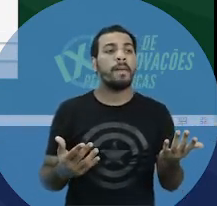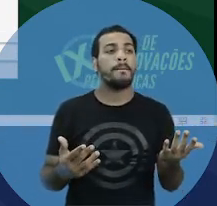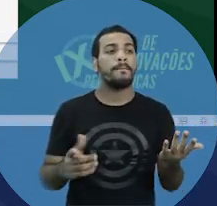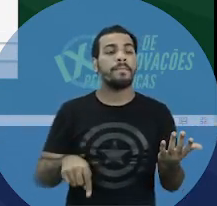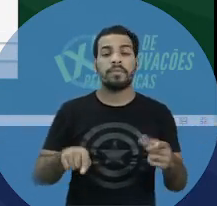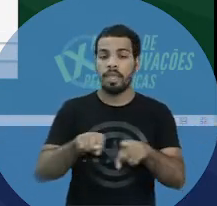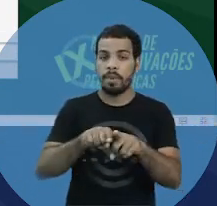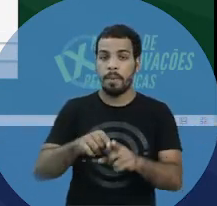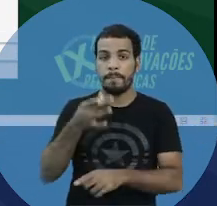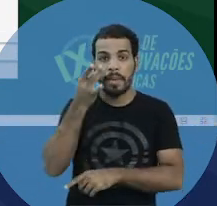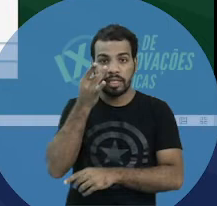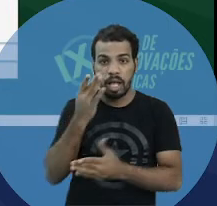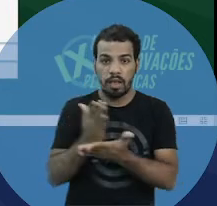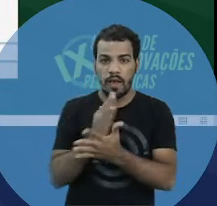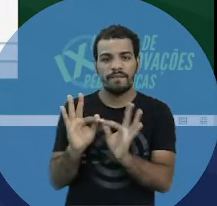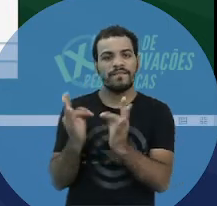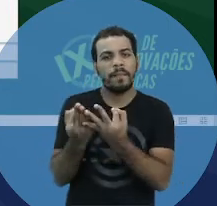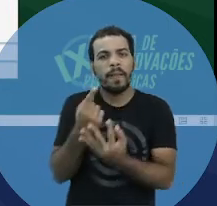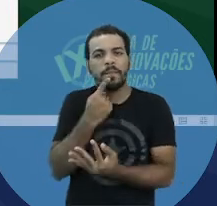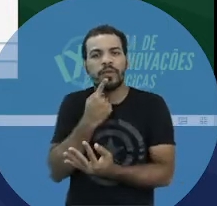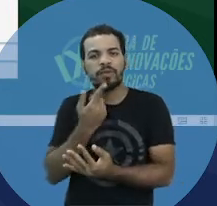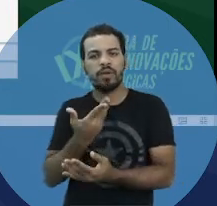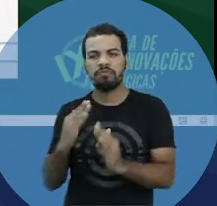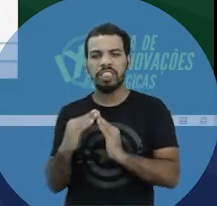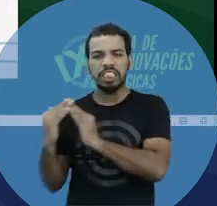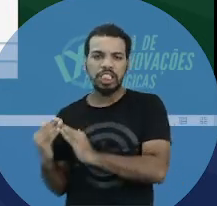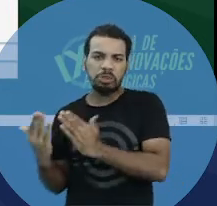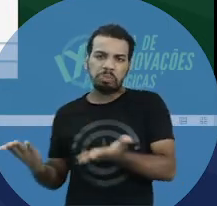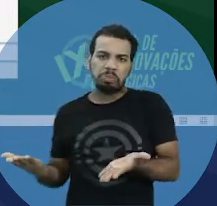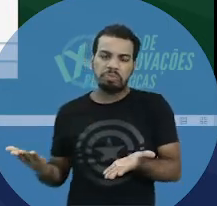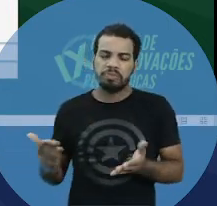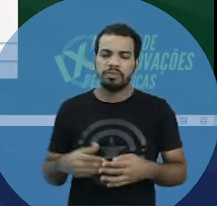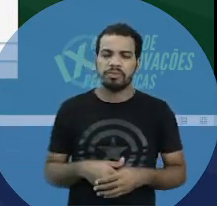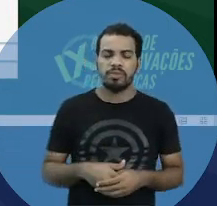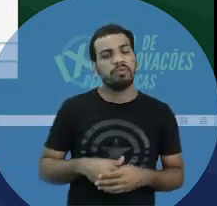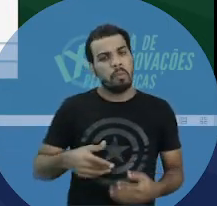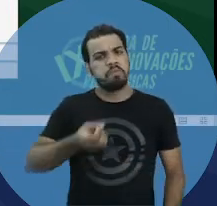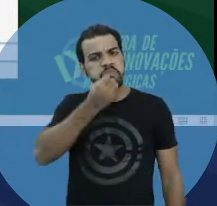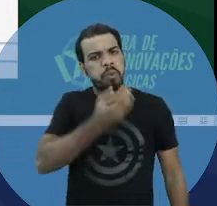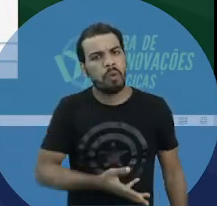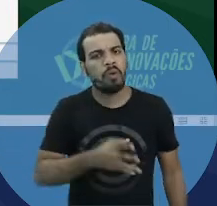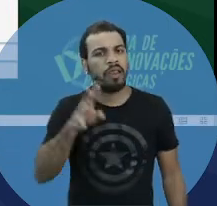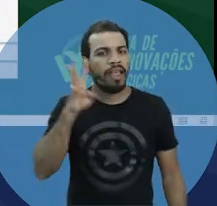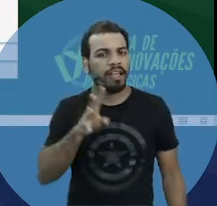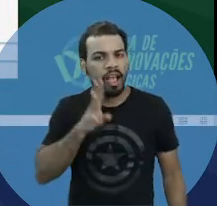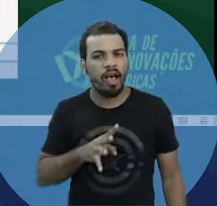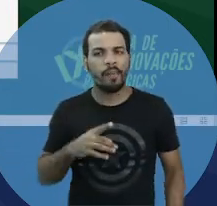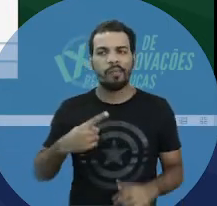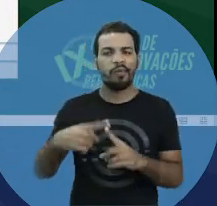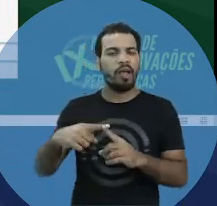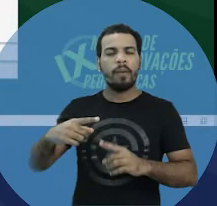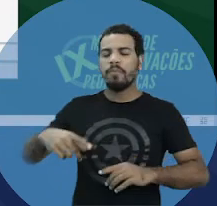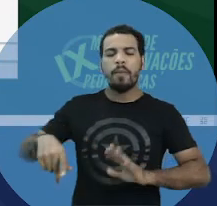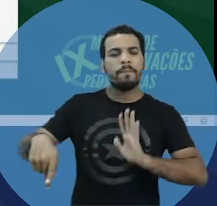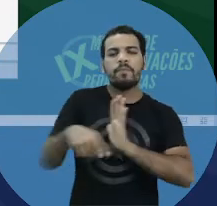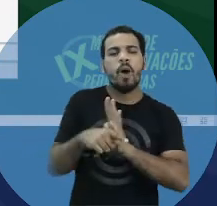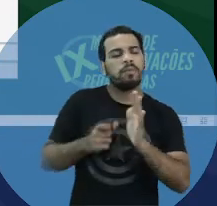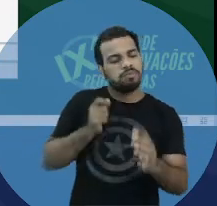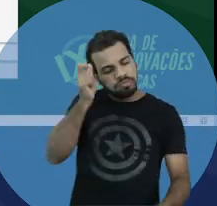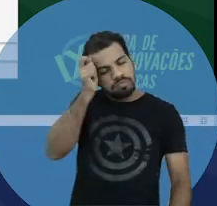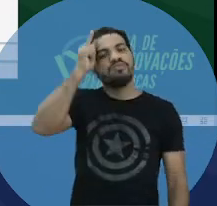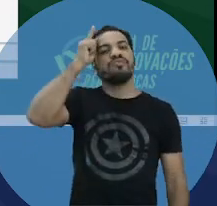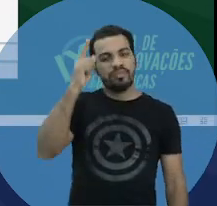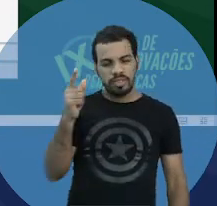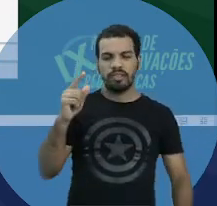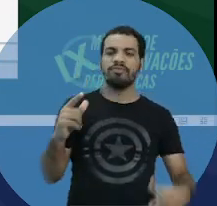as pessoas próximas à família deles. Então, foi algo muito legal, porque a gente foi além. Utilizando as ferramentas digitais, a gente pode ir